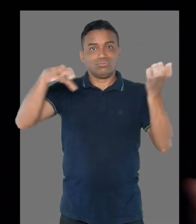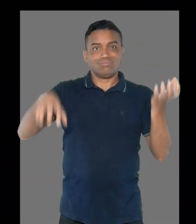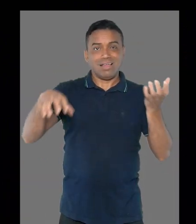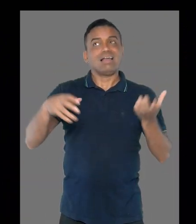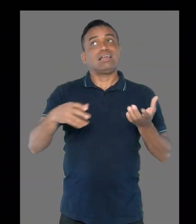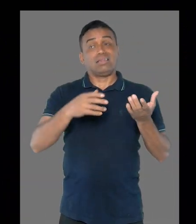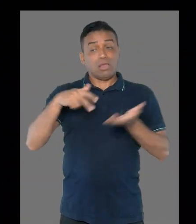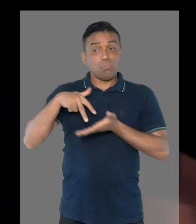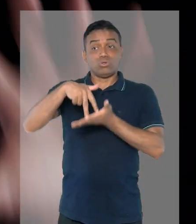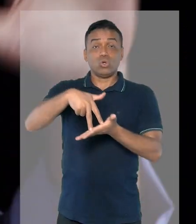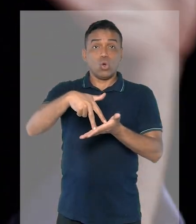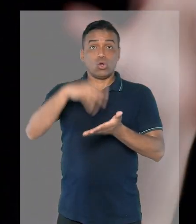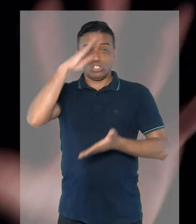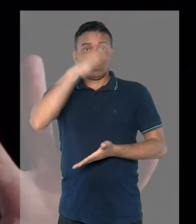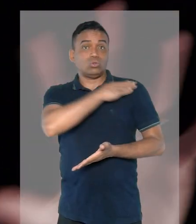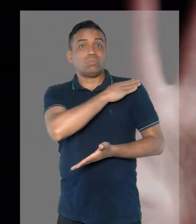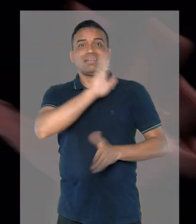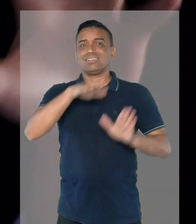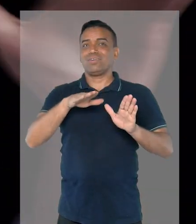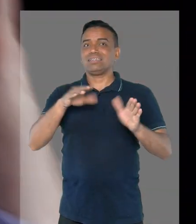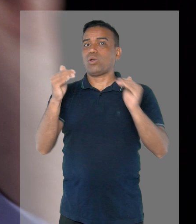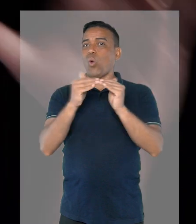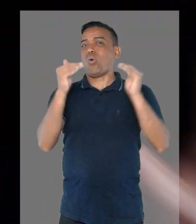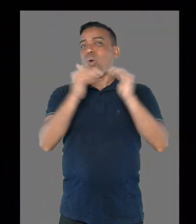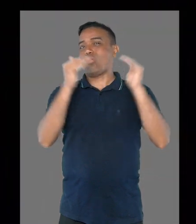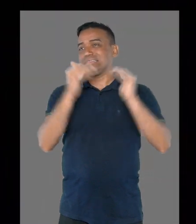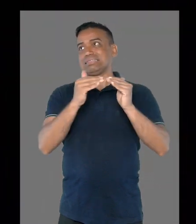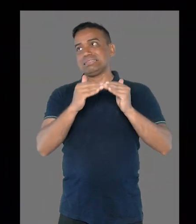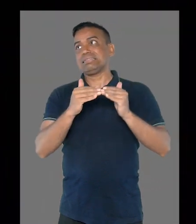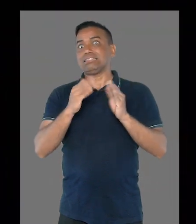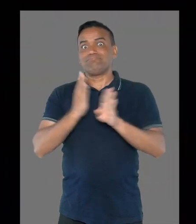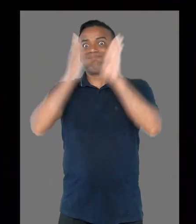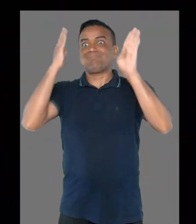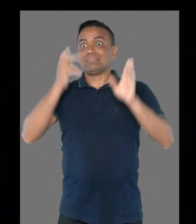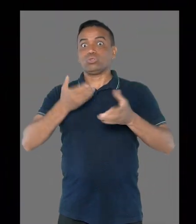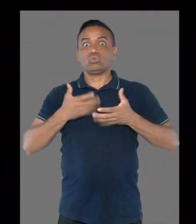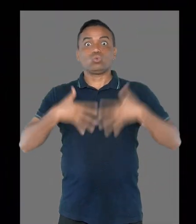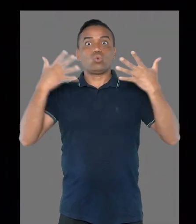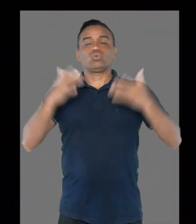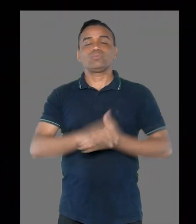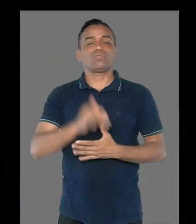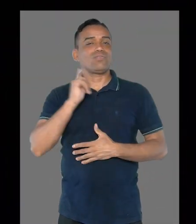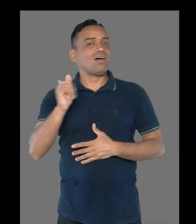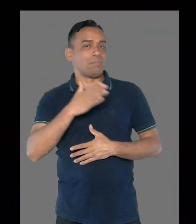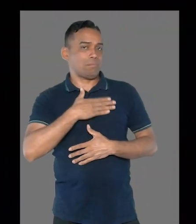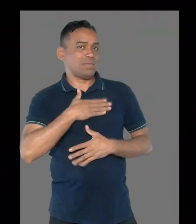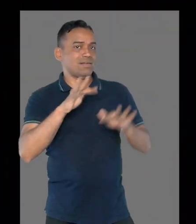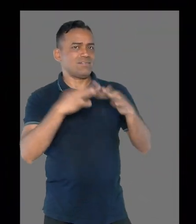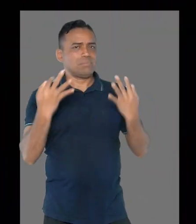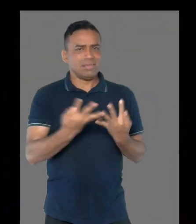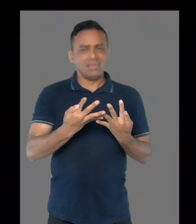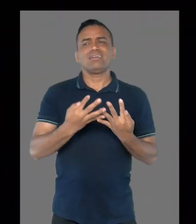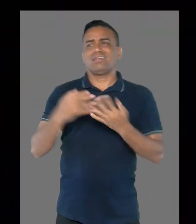a ditadura, mas nem sempre. Causa um impacto, todo mundo fica de cabelo em pé. Assim, quando eu falo com a minha família,